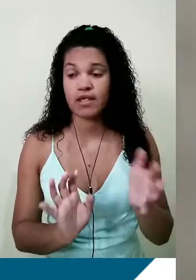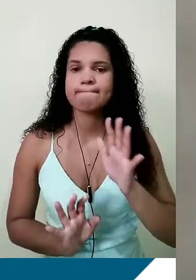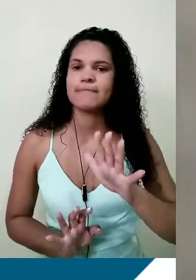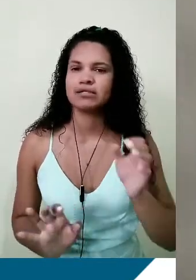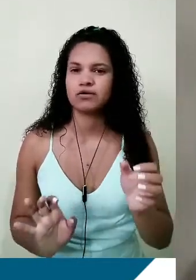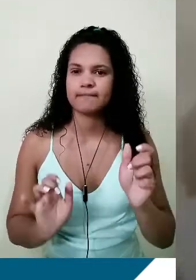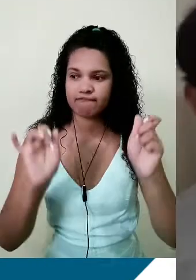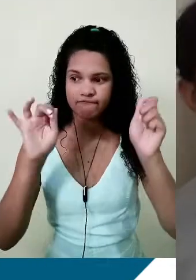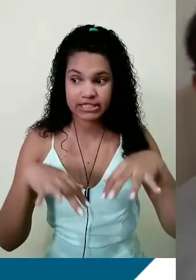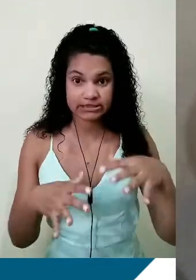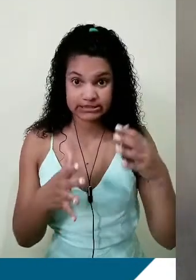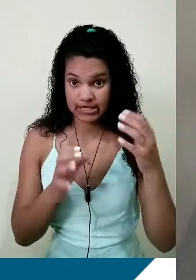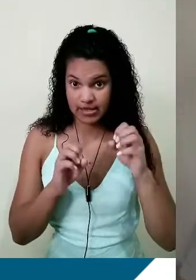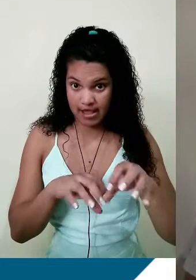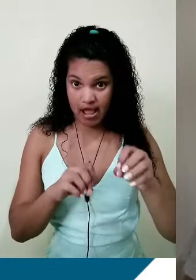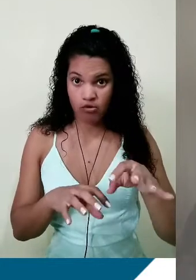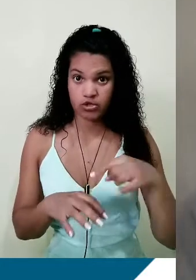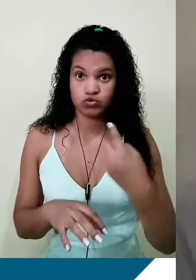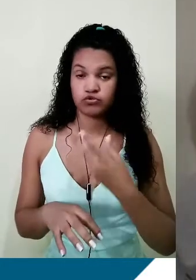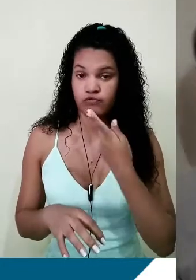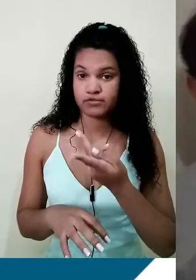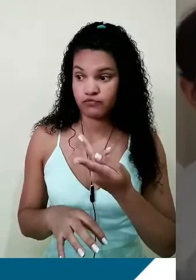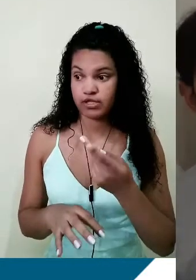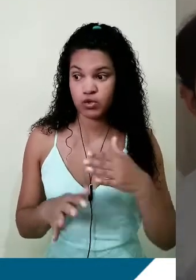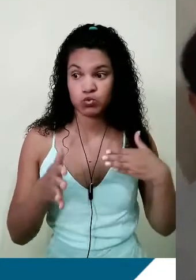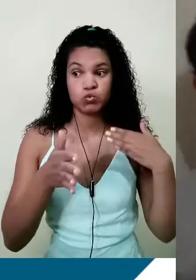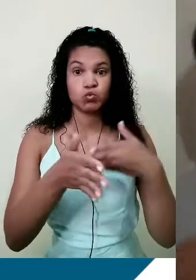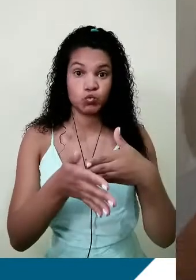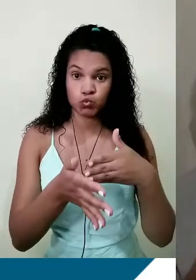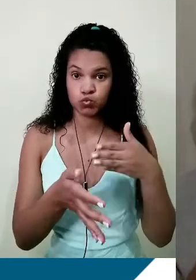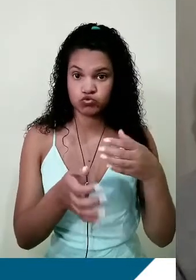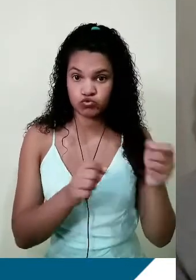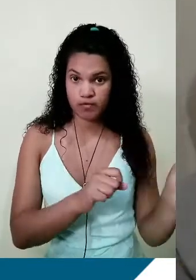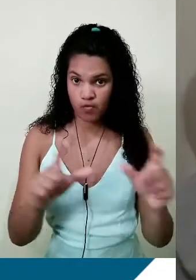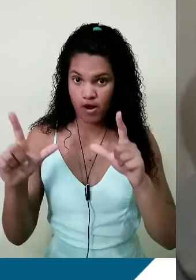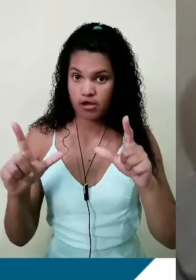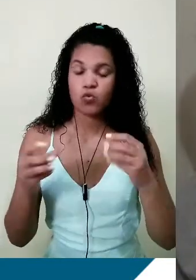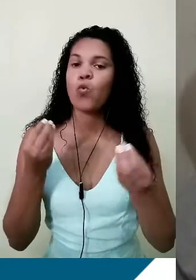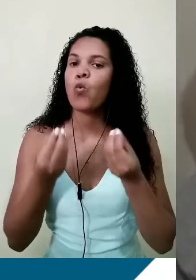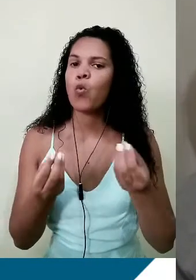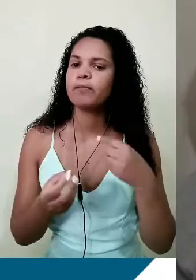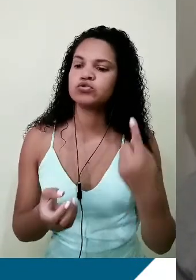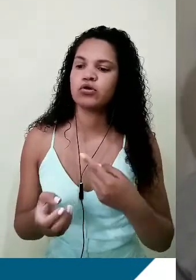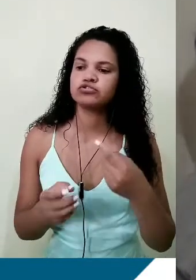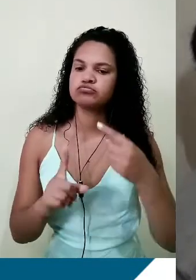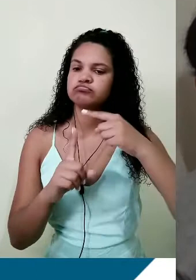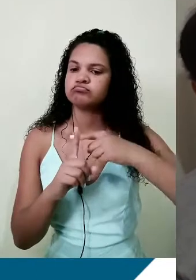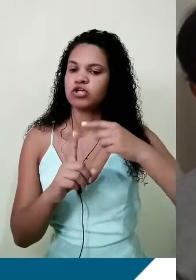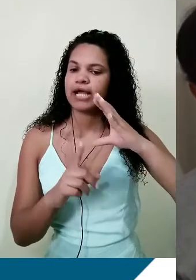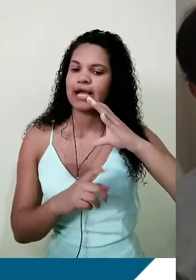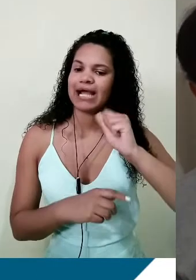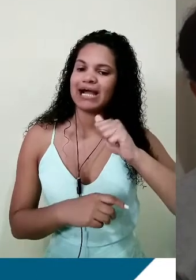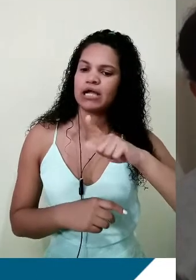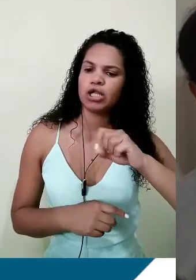aula, vamos falar um último quadro sobre como nós medimos o calor e como se